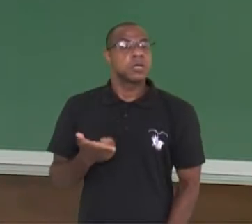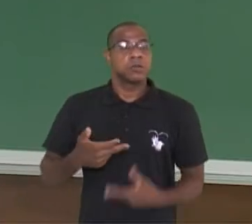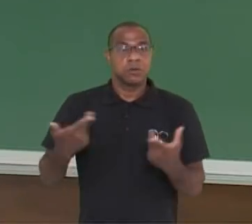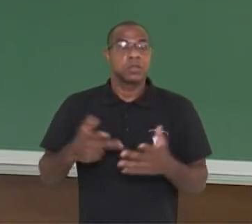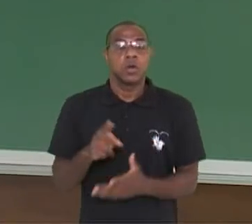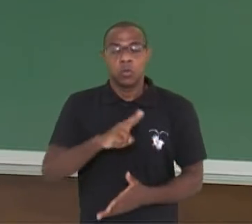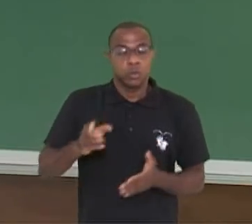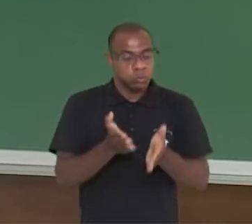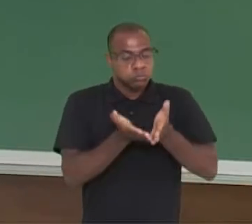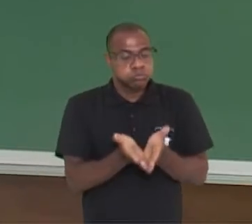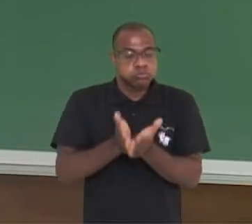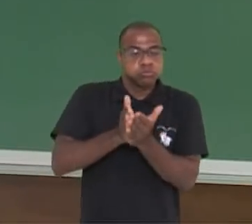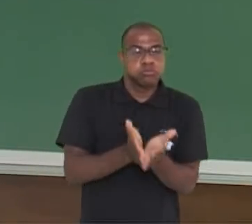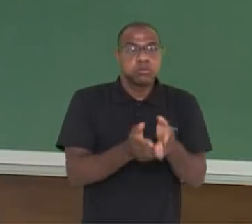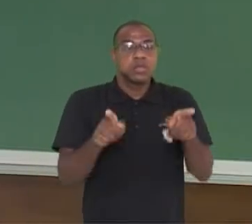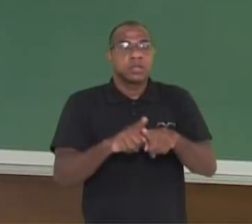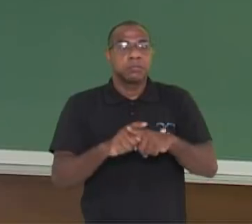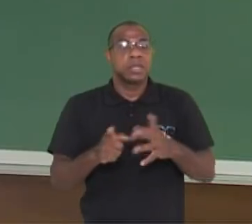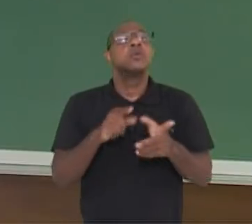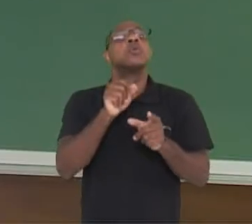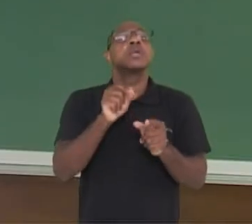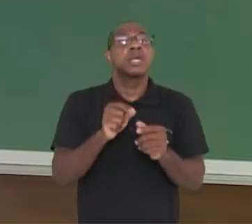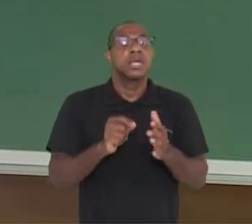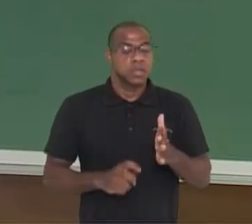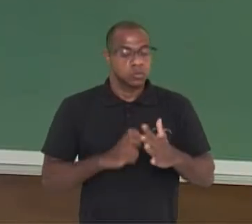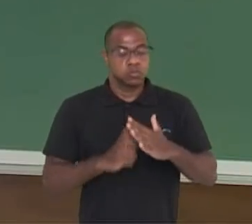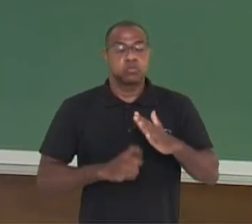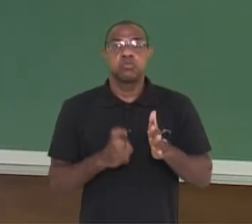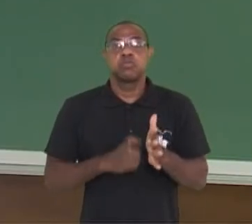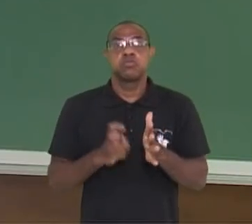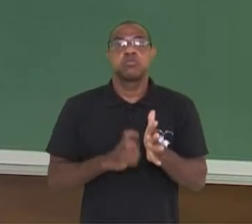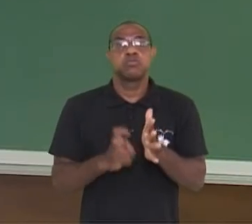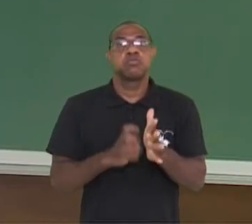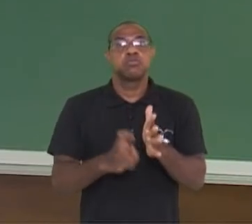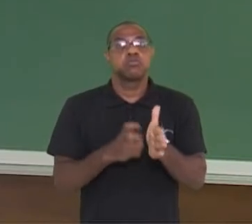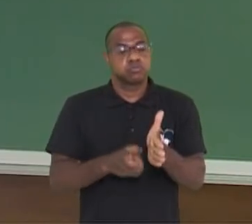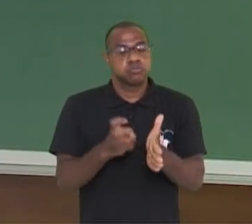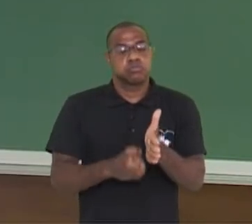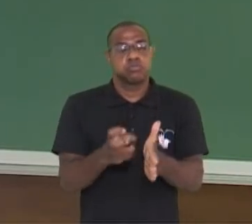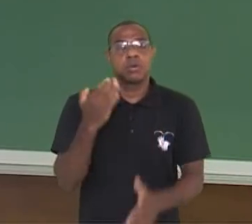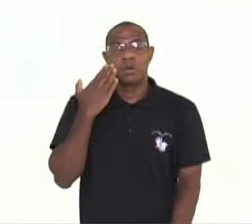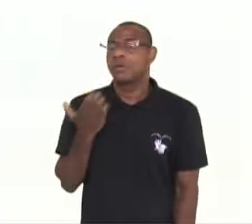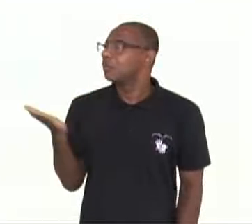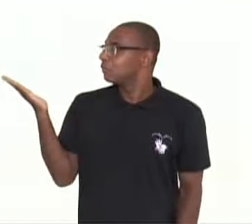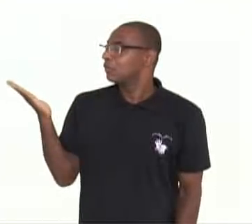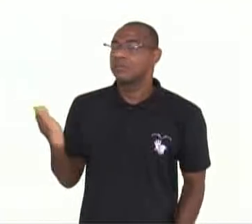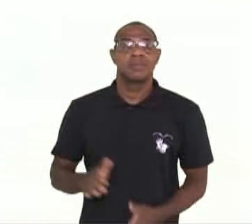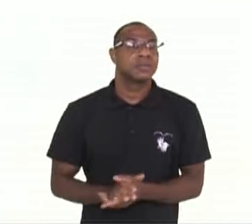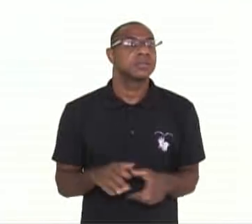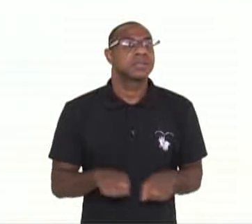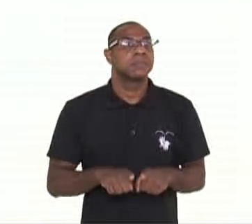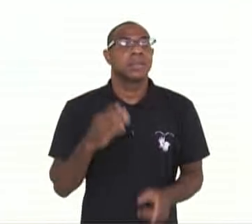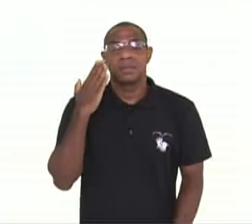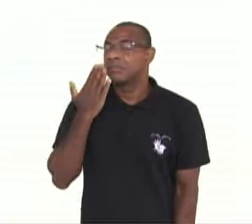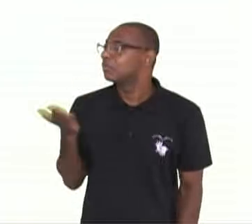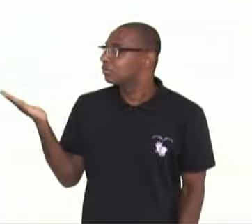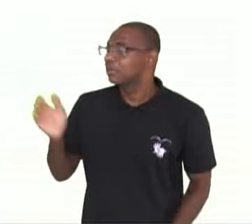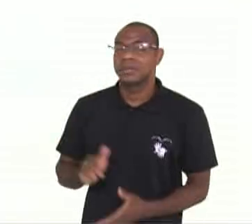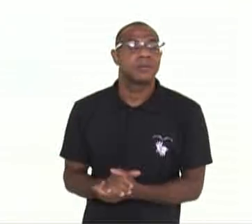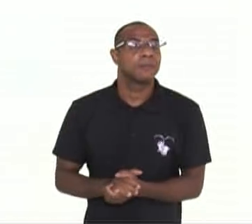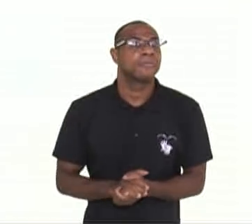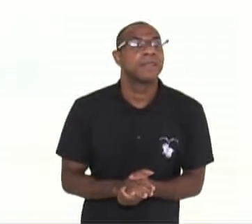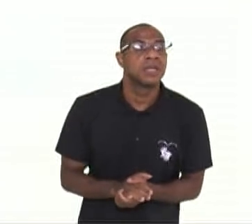a vapor e da locomotiva a vapor. De novo, melhorou, incentivou a industrialização, impulsionou, não